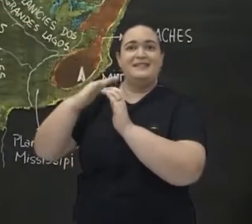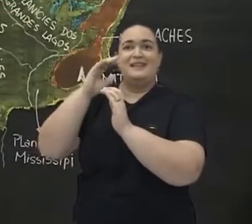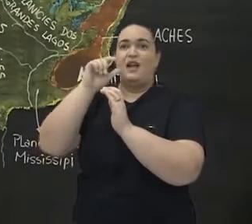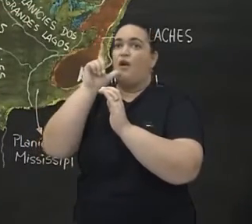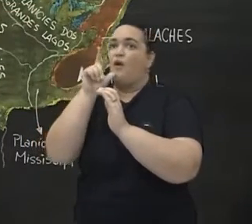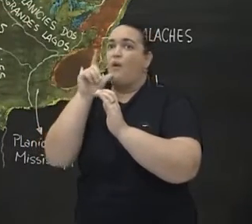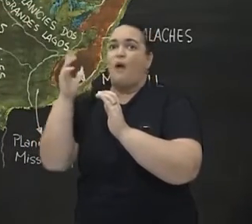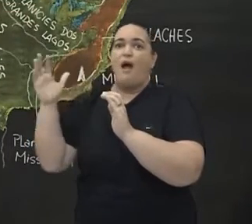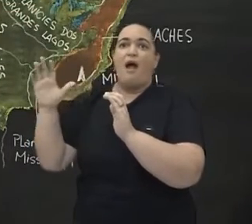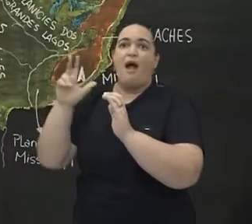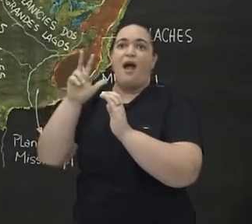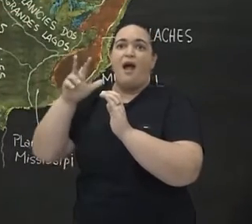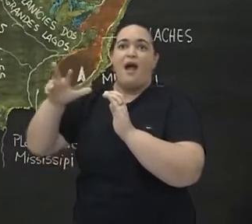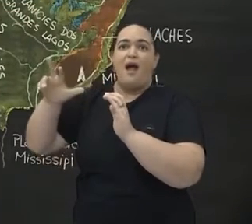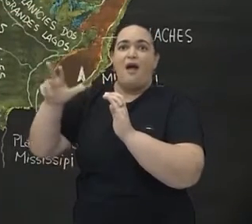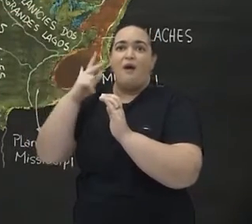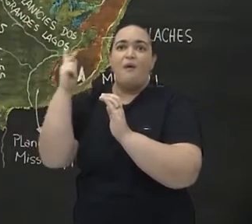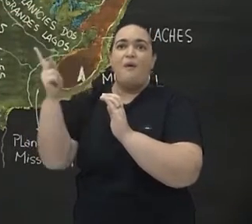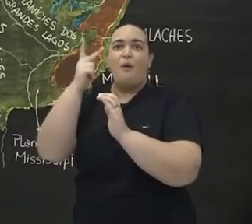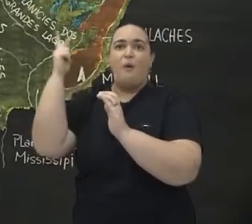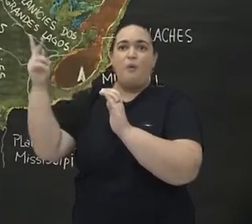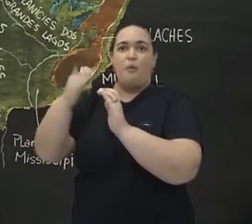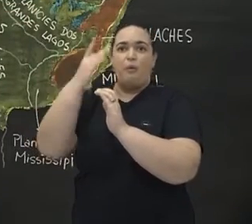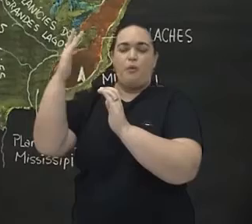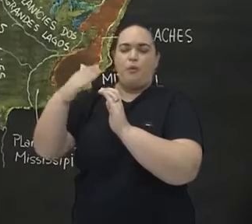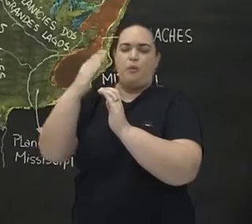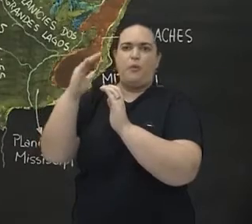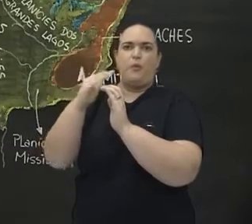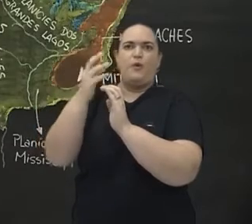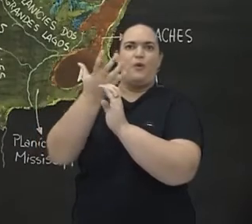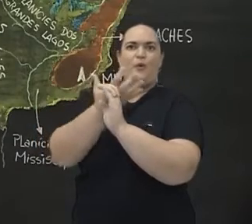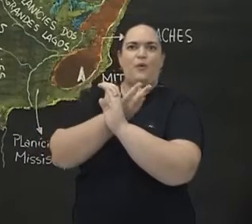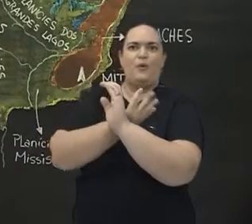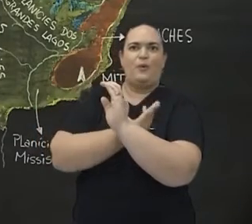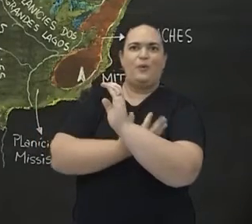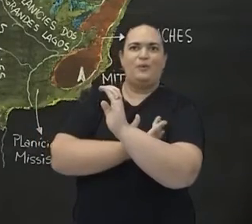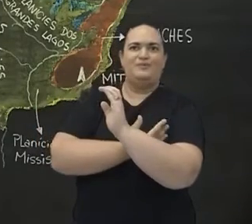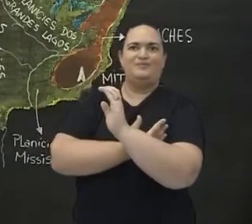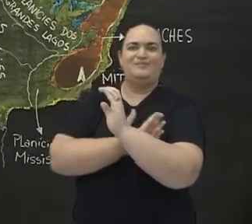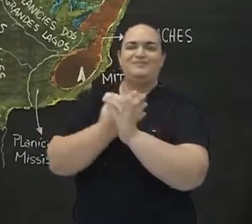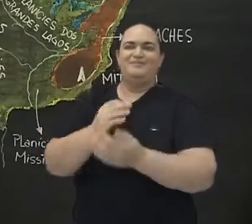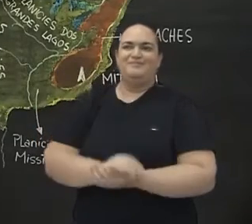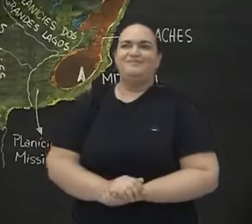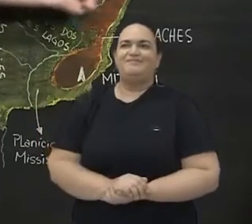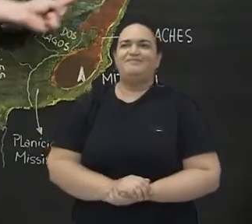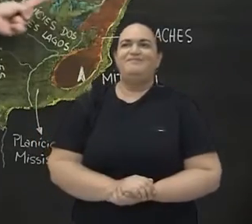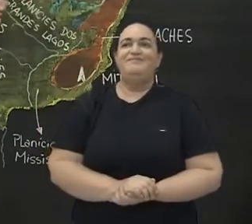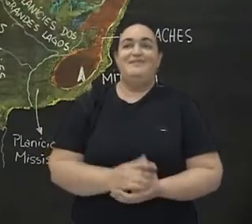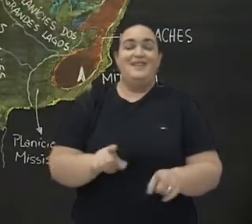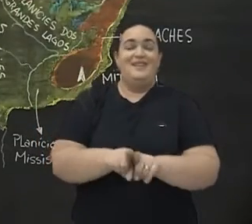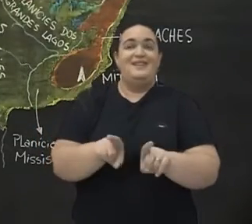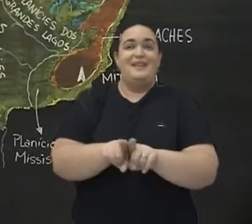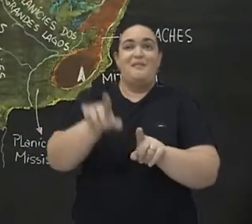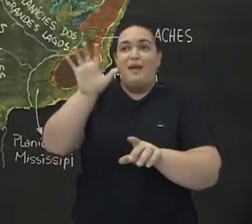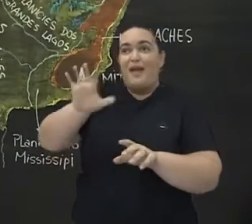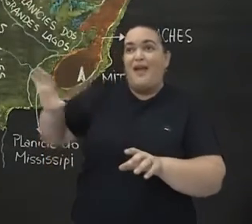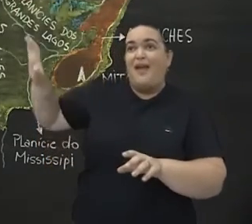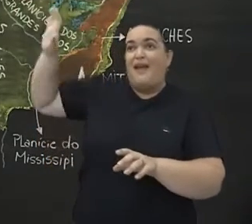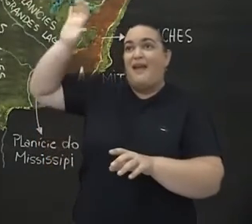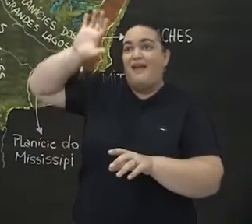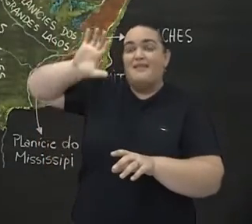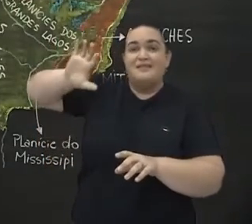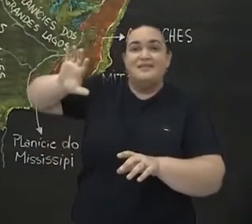central, dando origem a todo aquele material sedimentado. Além do mais, essa grande região aqui, ó, chamado de